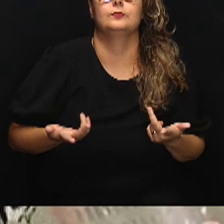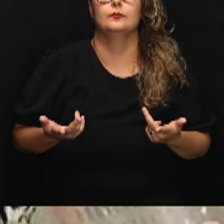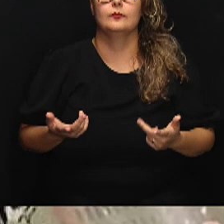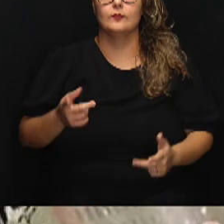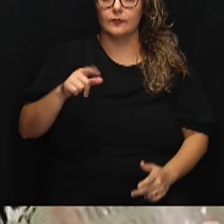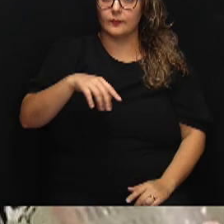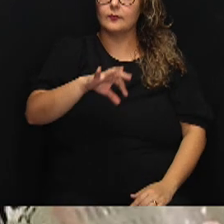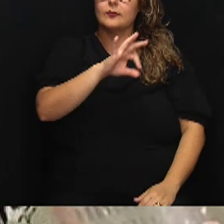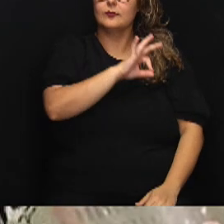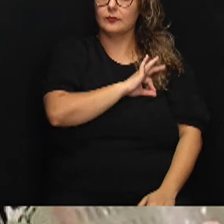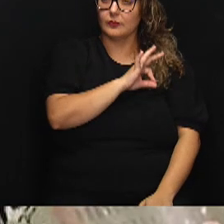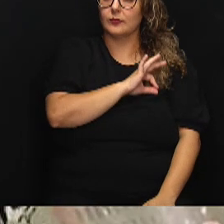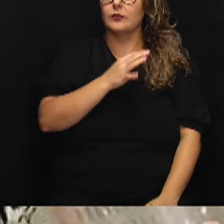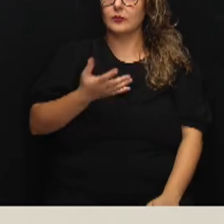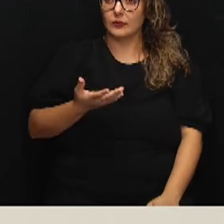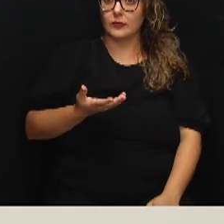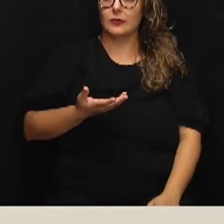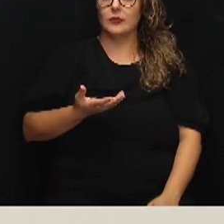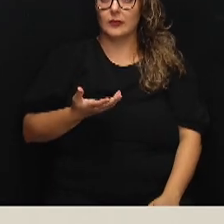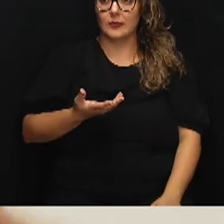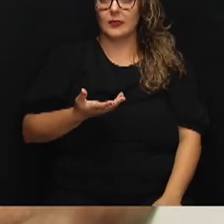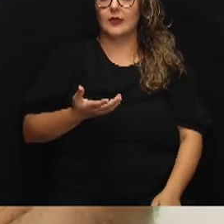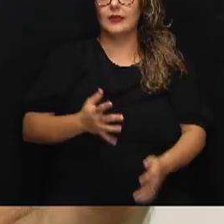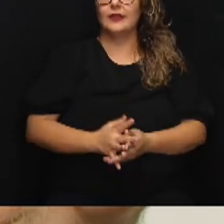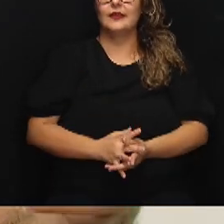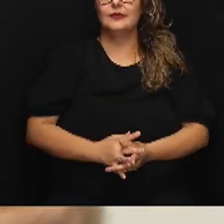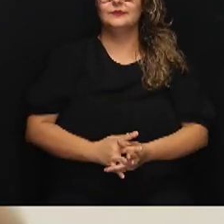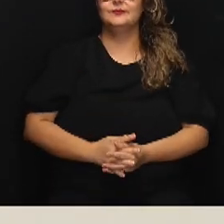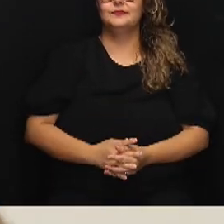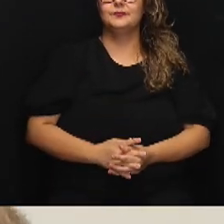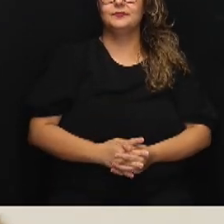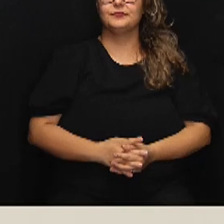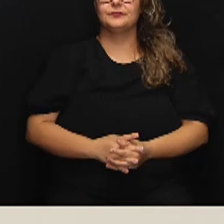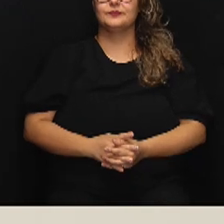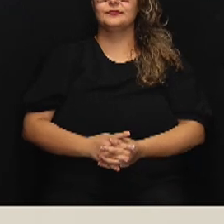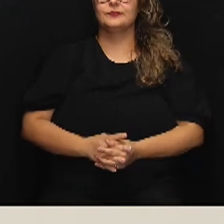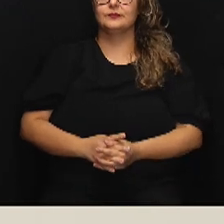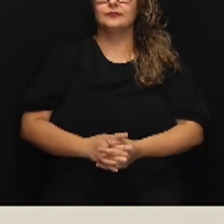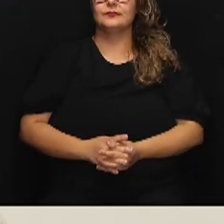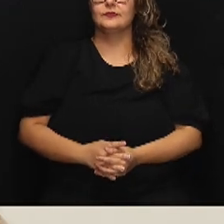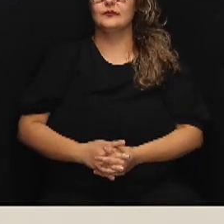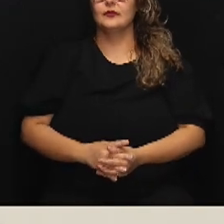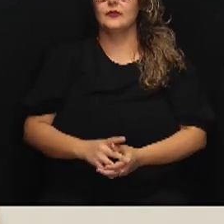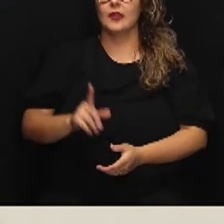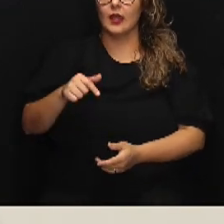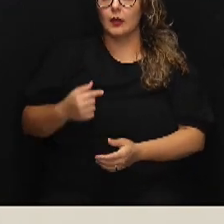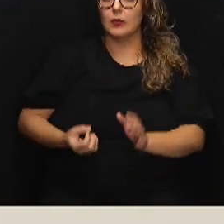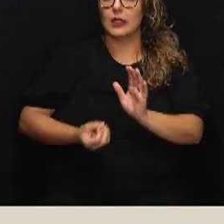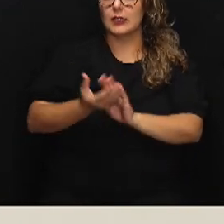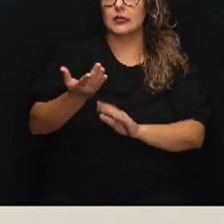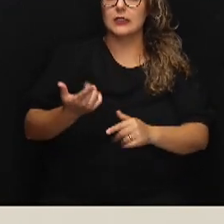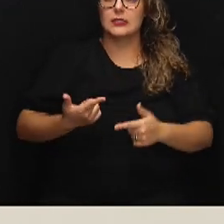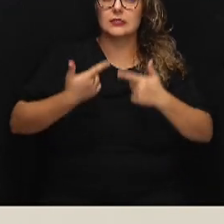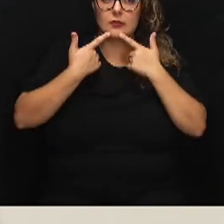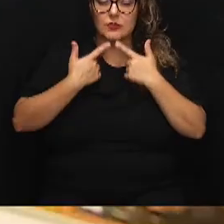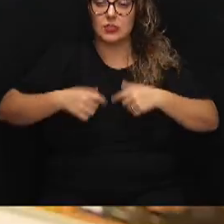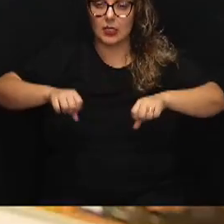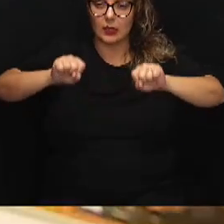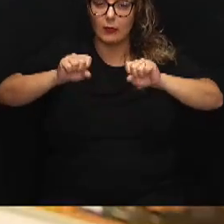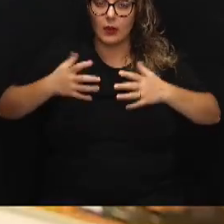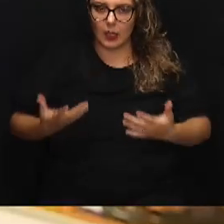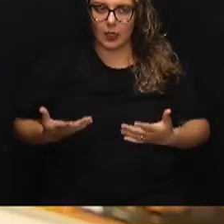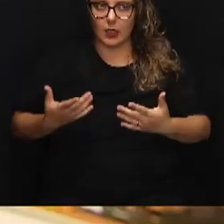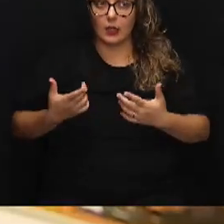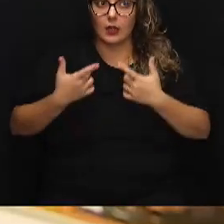policial que apanha pra caramba, e ele é uma criação do Will Eisner que tem essa ideia também, não fazer